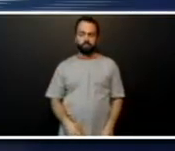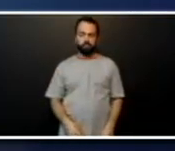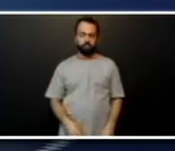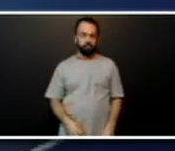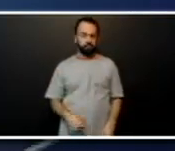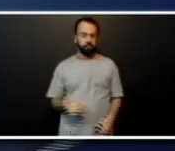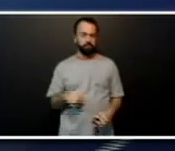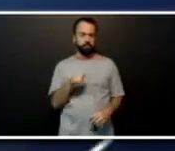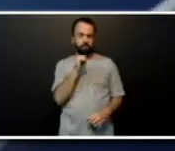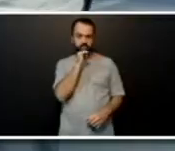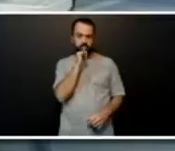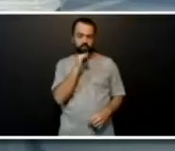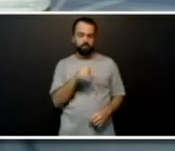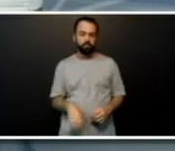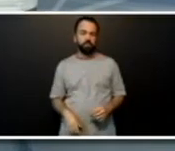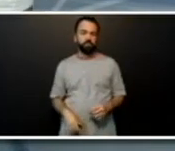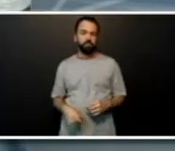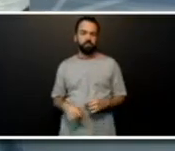Outro exemplo,